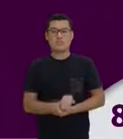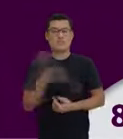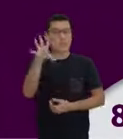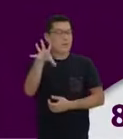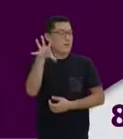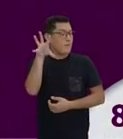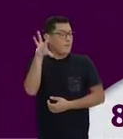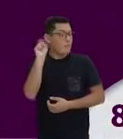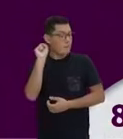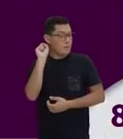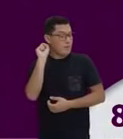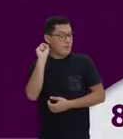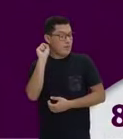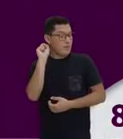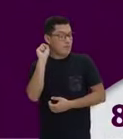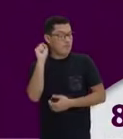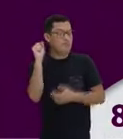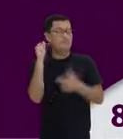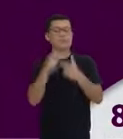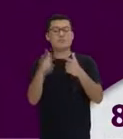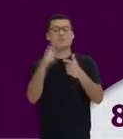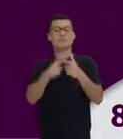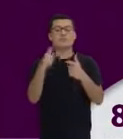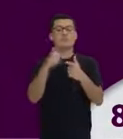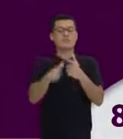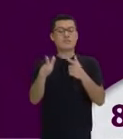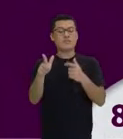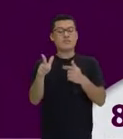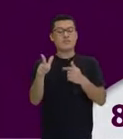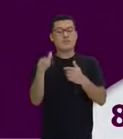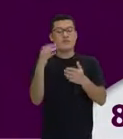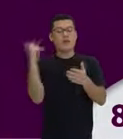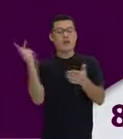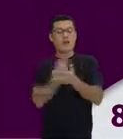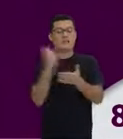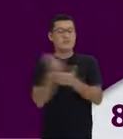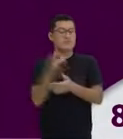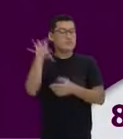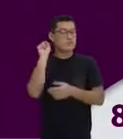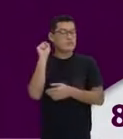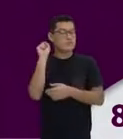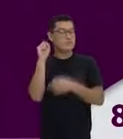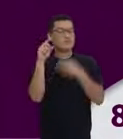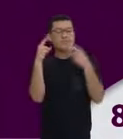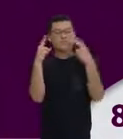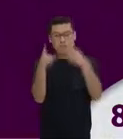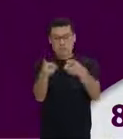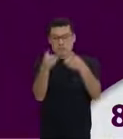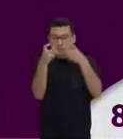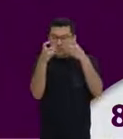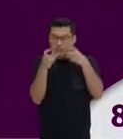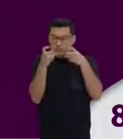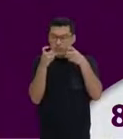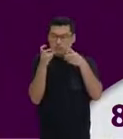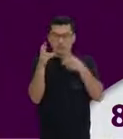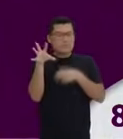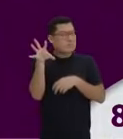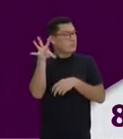ouvir e essa prática do ouvir é uma prática que está relacionada com a percepção auditiva